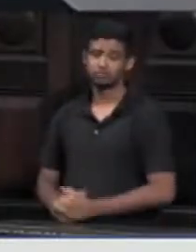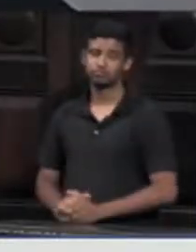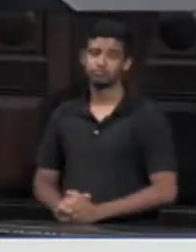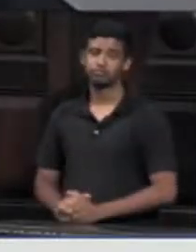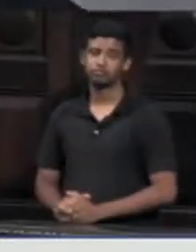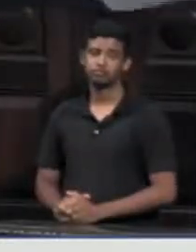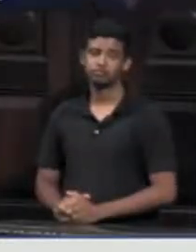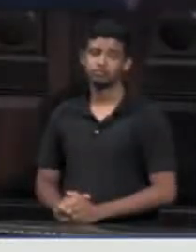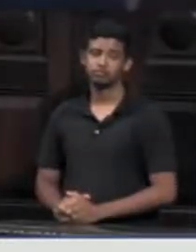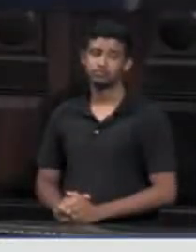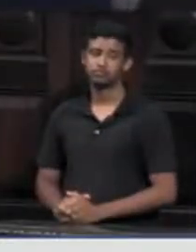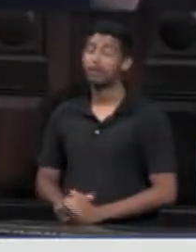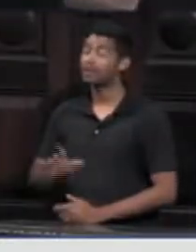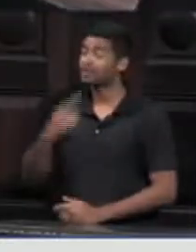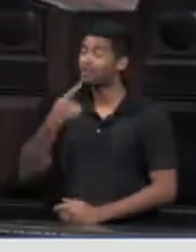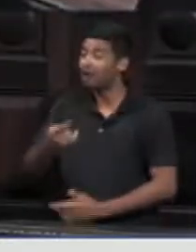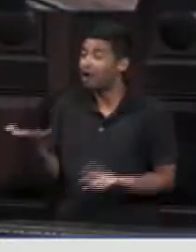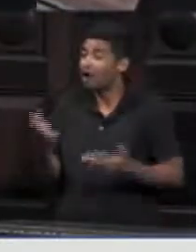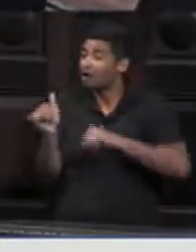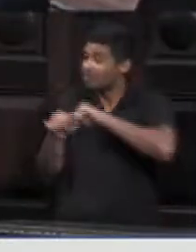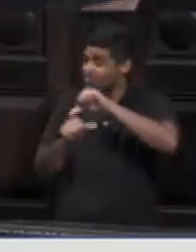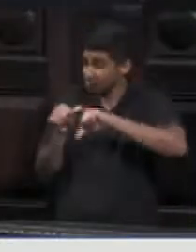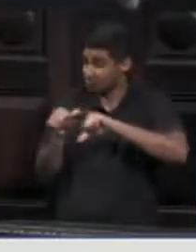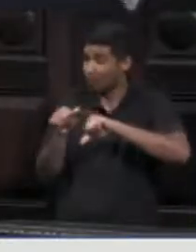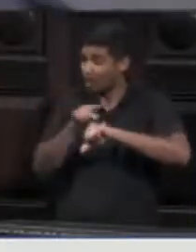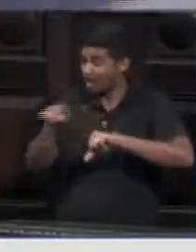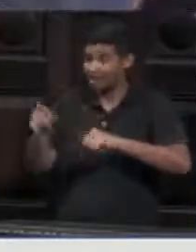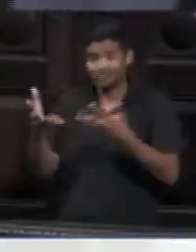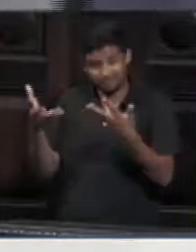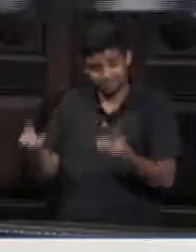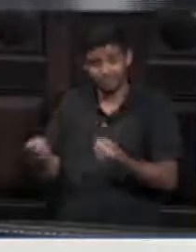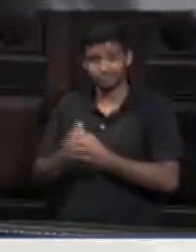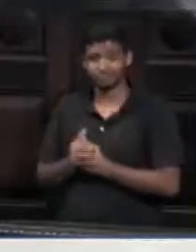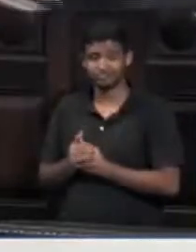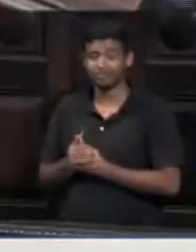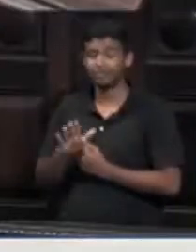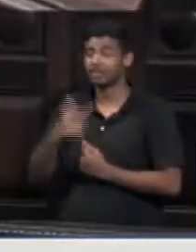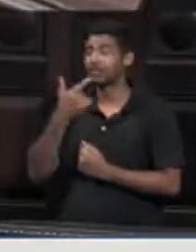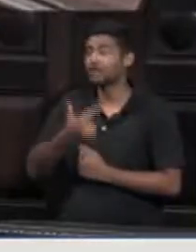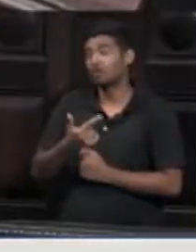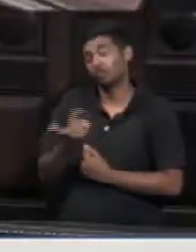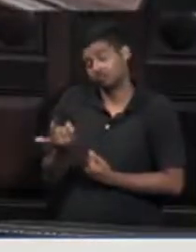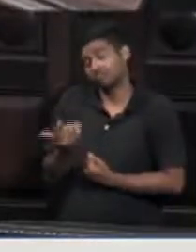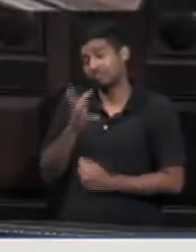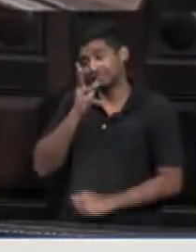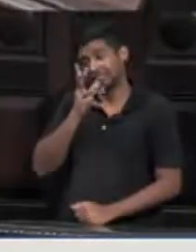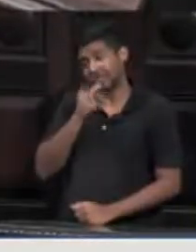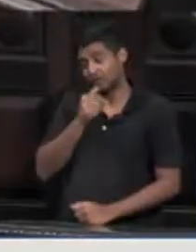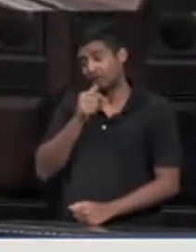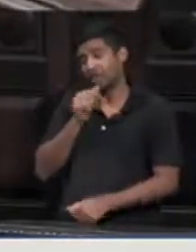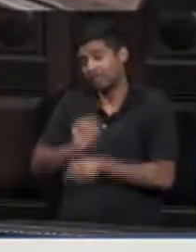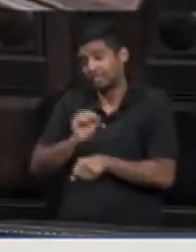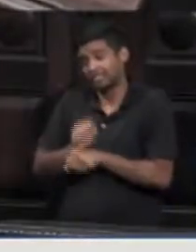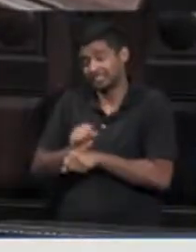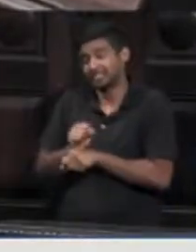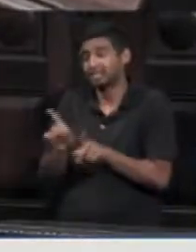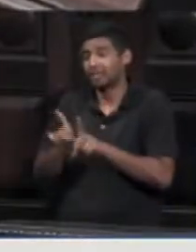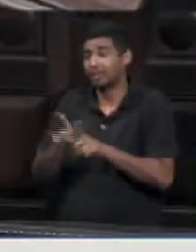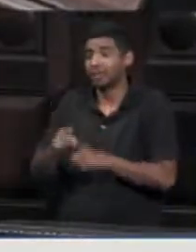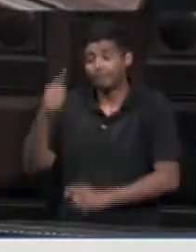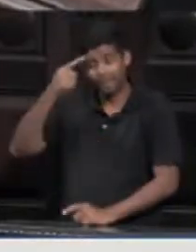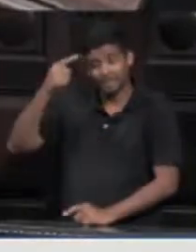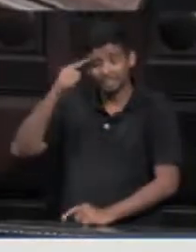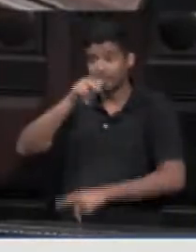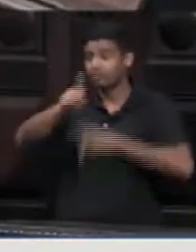opinar. Isso foi redefinido, foi ponderado, mas evidentemente leva-se em conta a questão populacional.